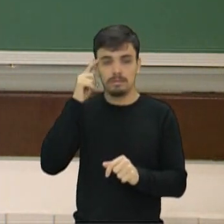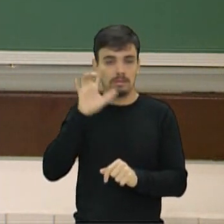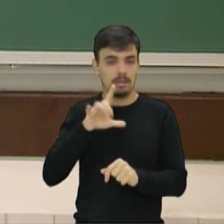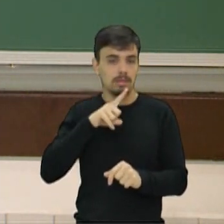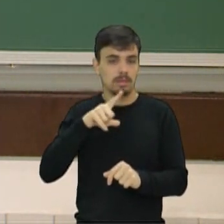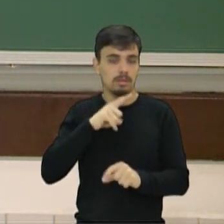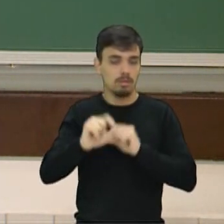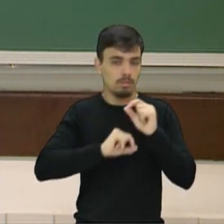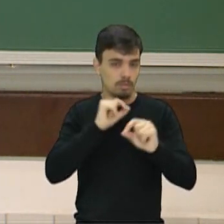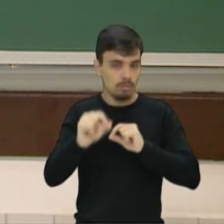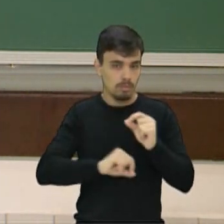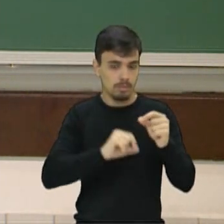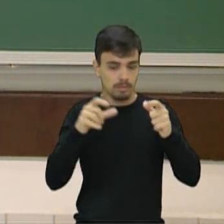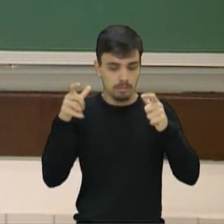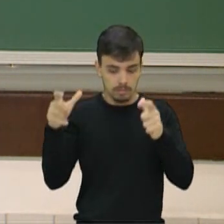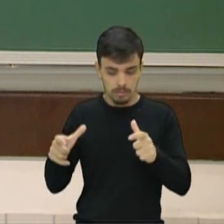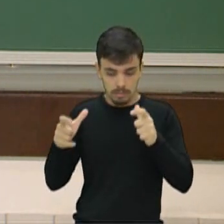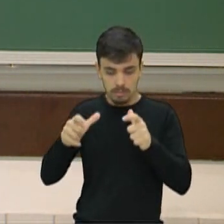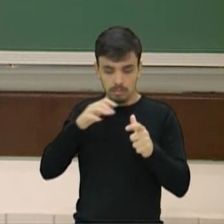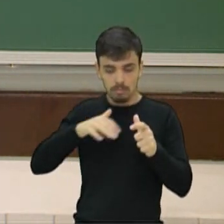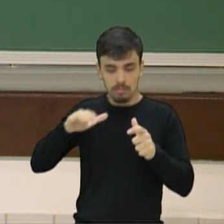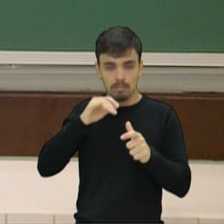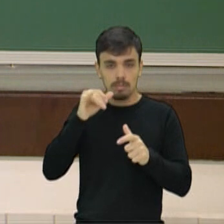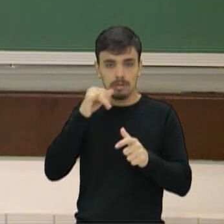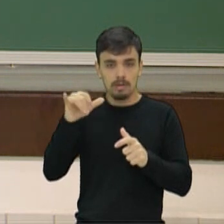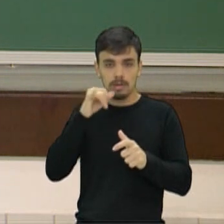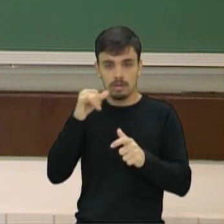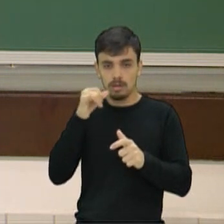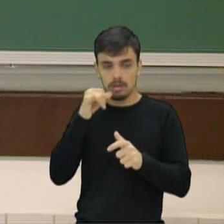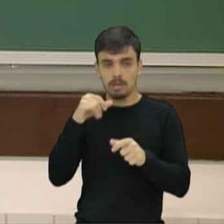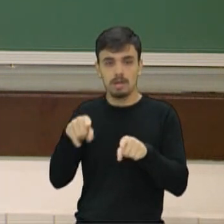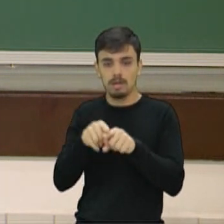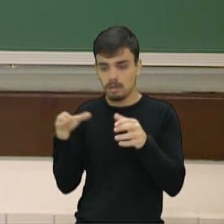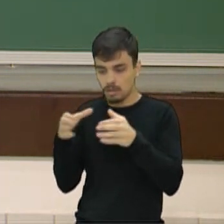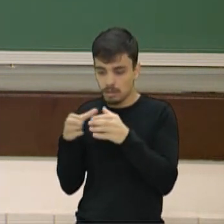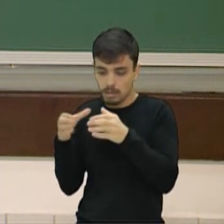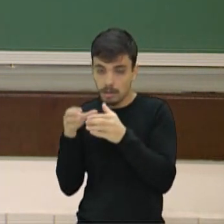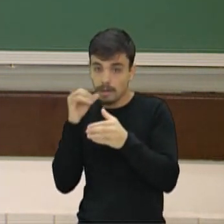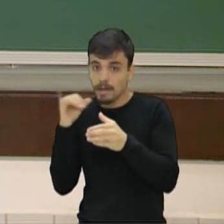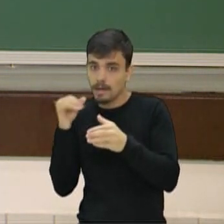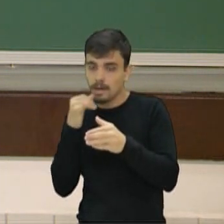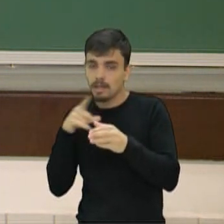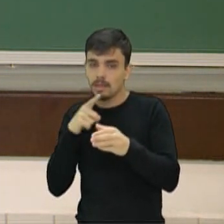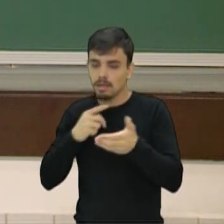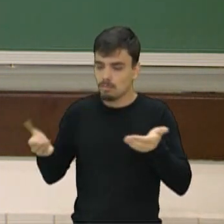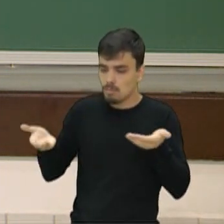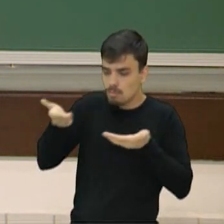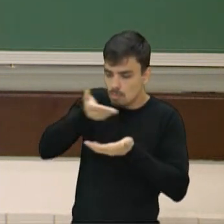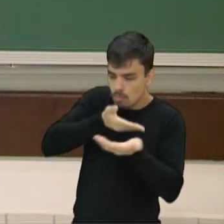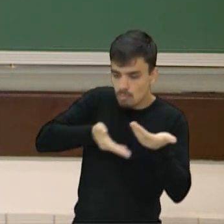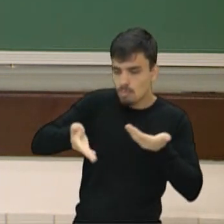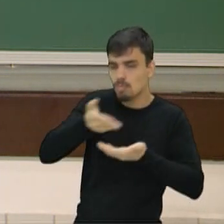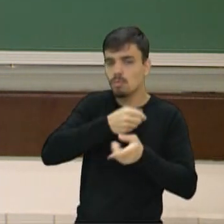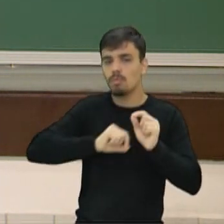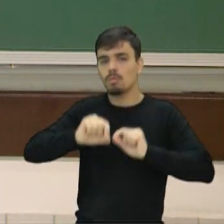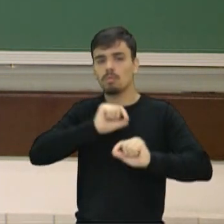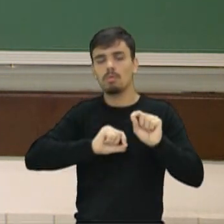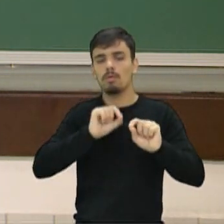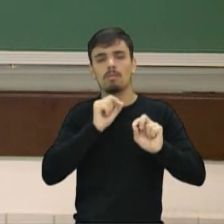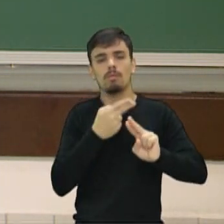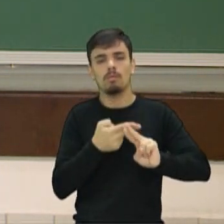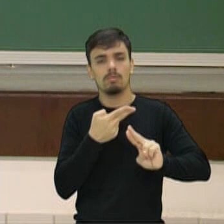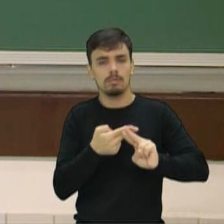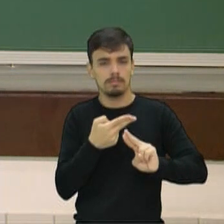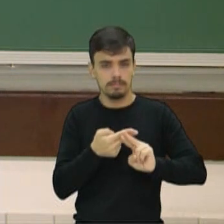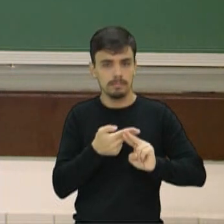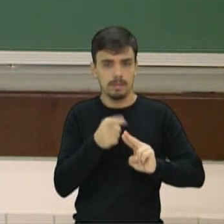carga, pessoal, e ela tem uma interação. E como é que eu represento essas interações, pessoal? Os físicos utilizaram